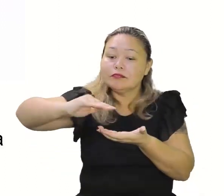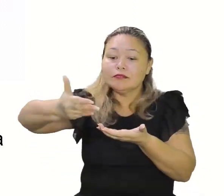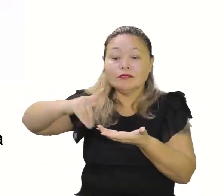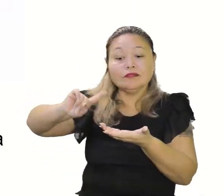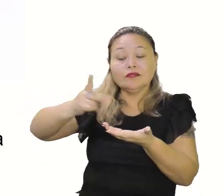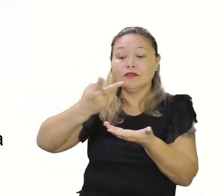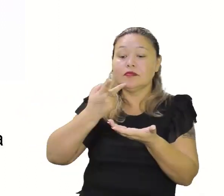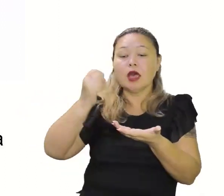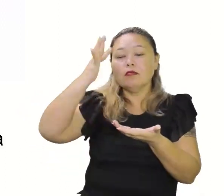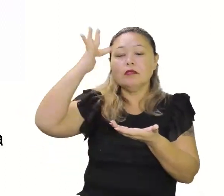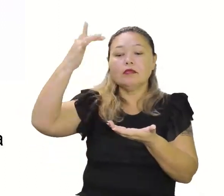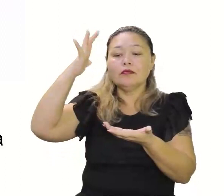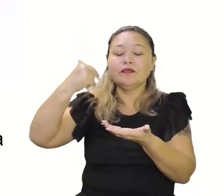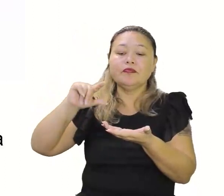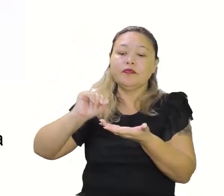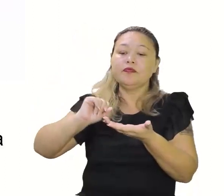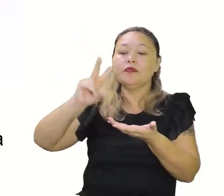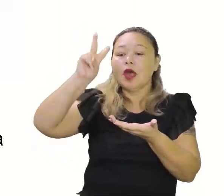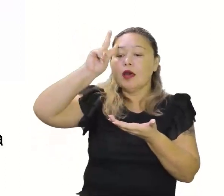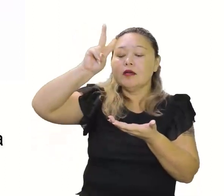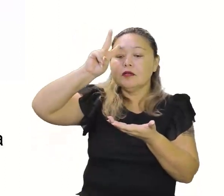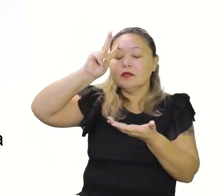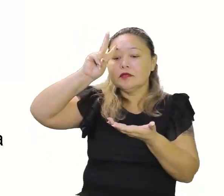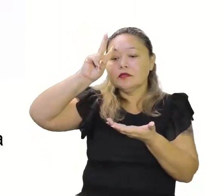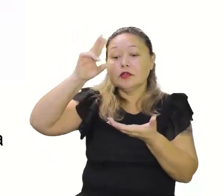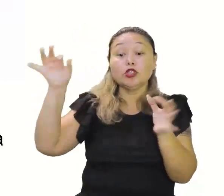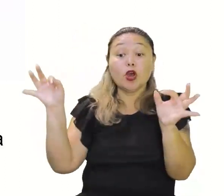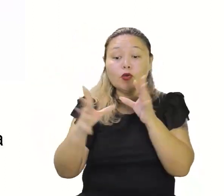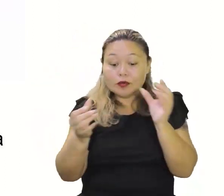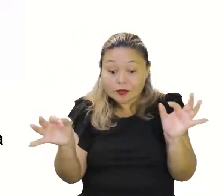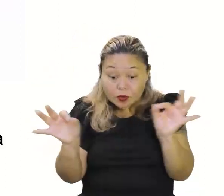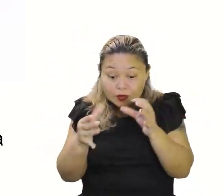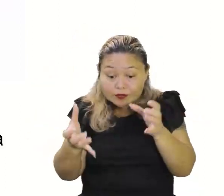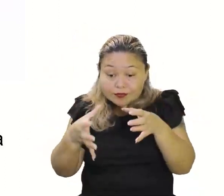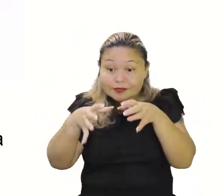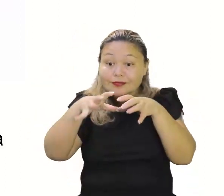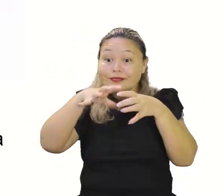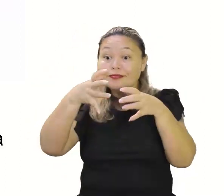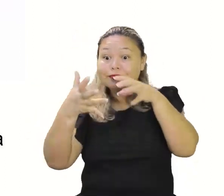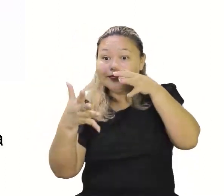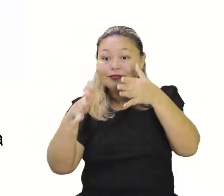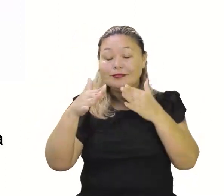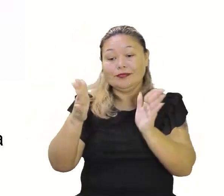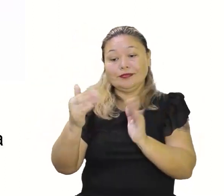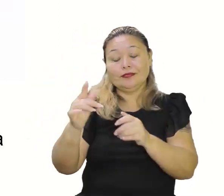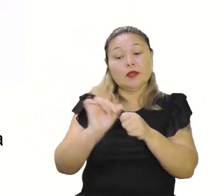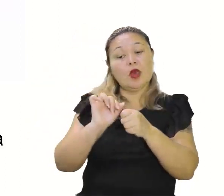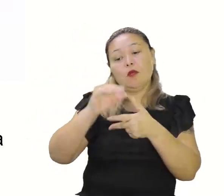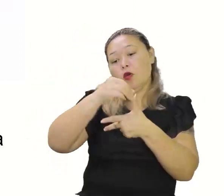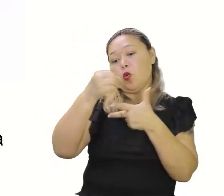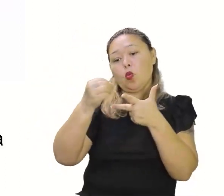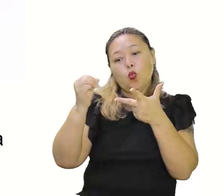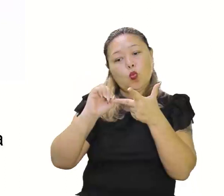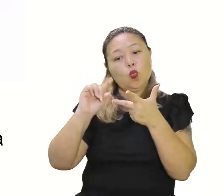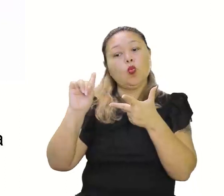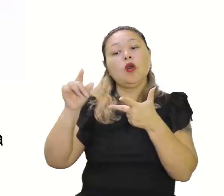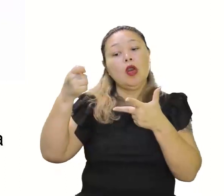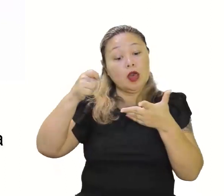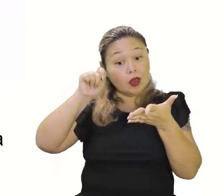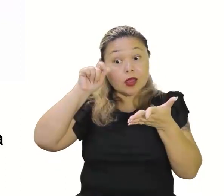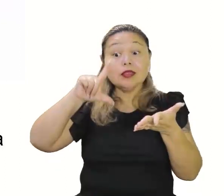tentamos imaginar ou só lembramos as figuras já montadas no espaço. E o Enem muitas vezes tem cobrado